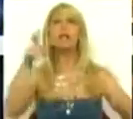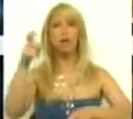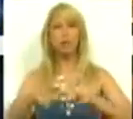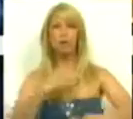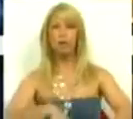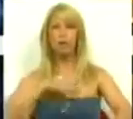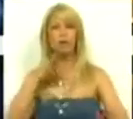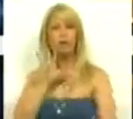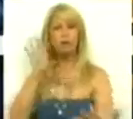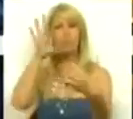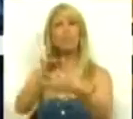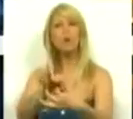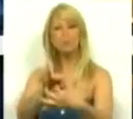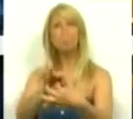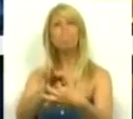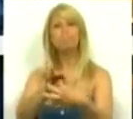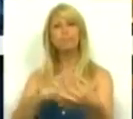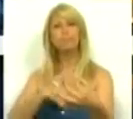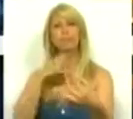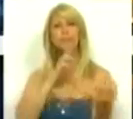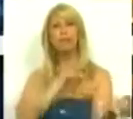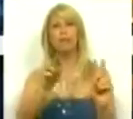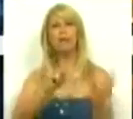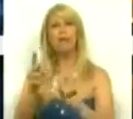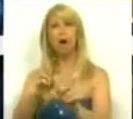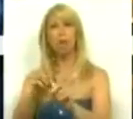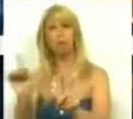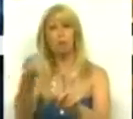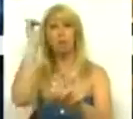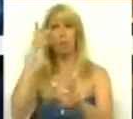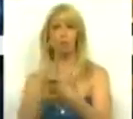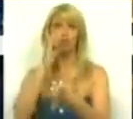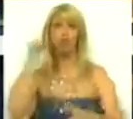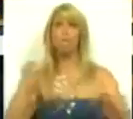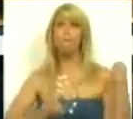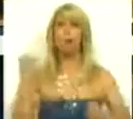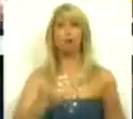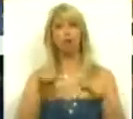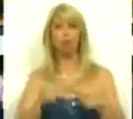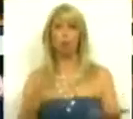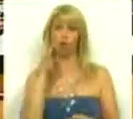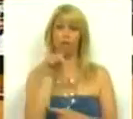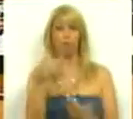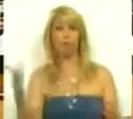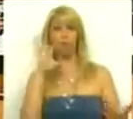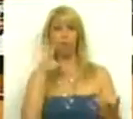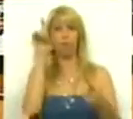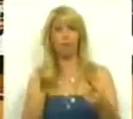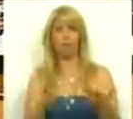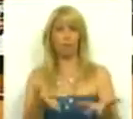rever cada vez mais neste sentido reformador e não no sentido do protesto que hoje aqui vivemos nesta tarde.